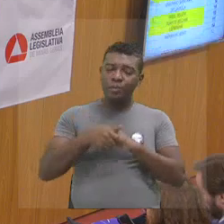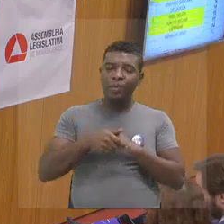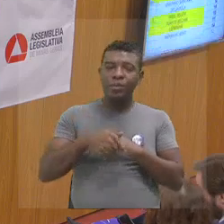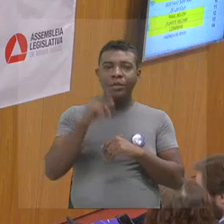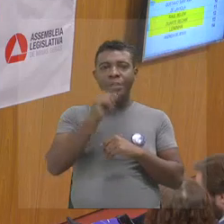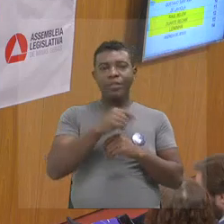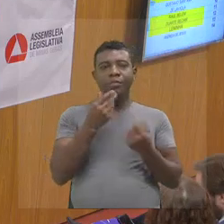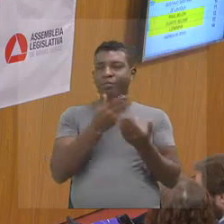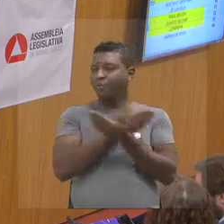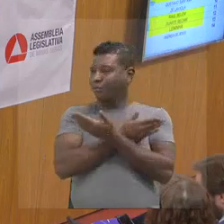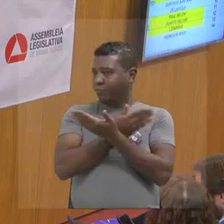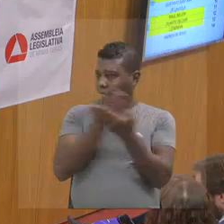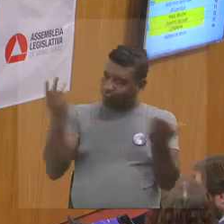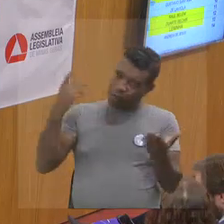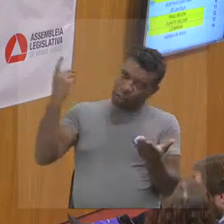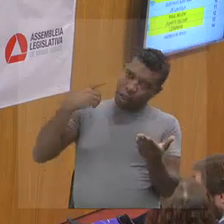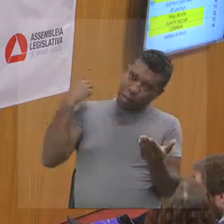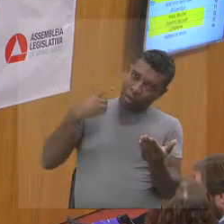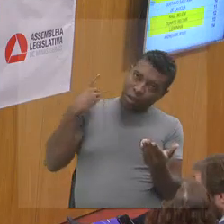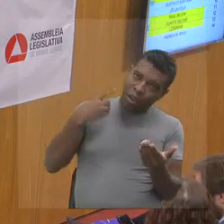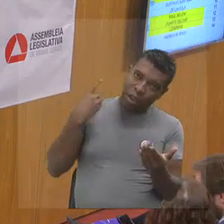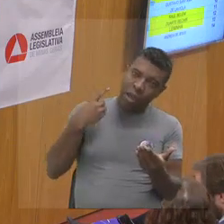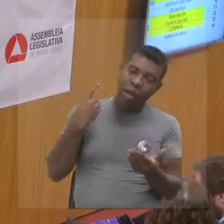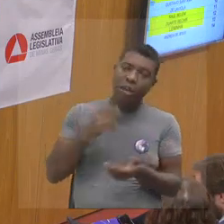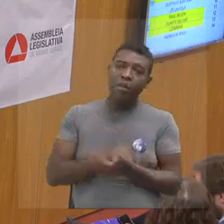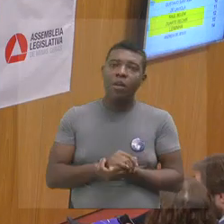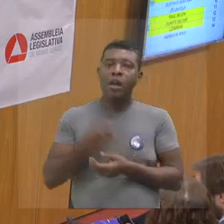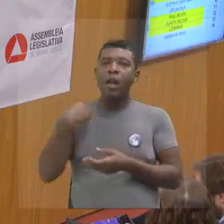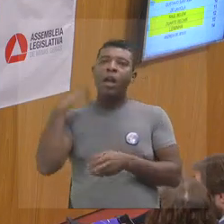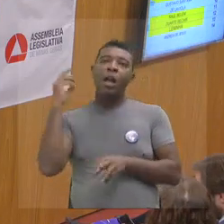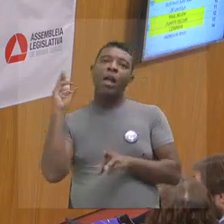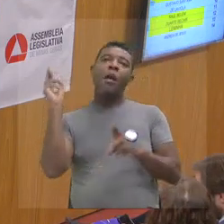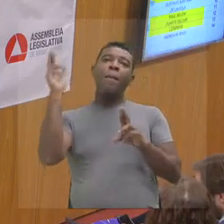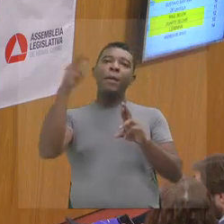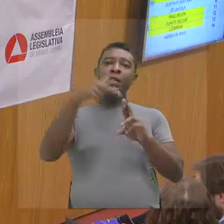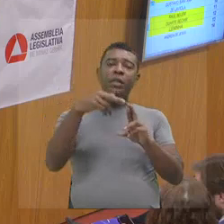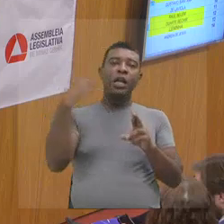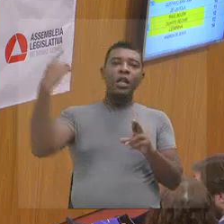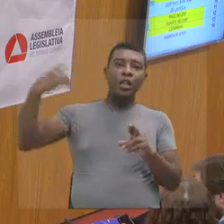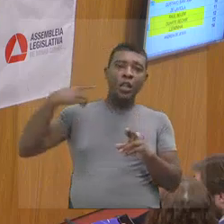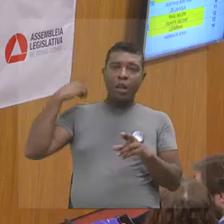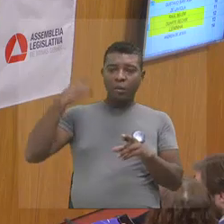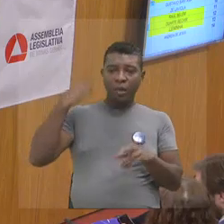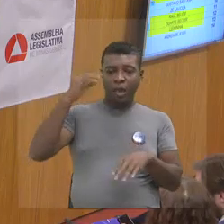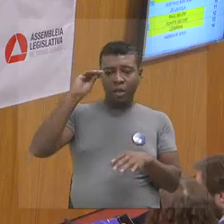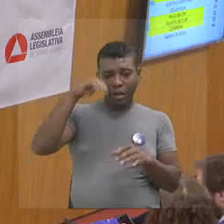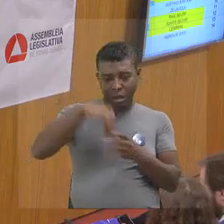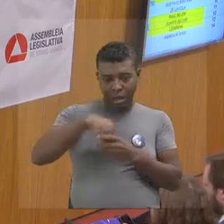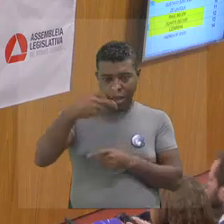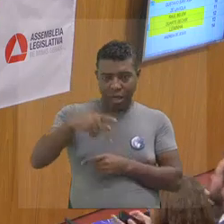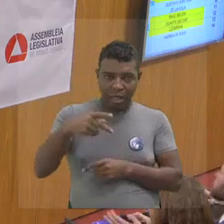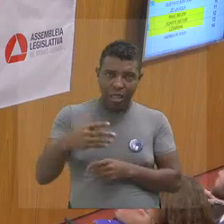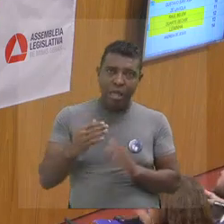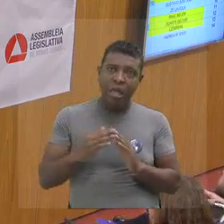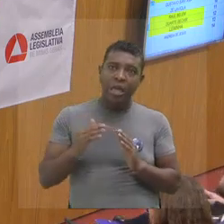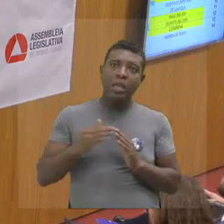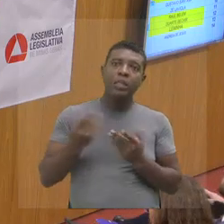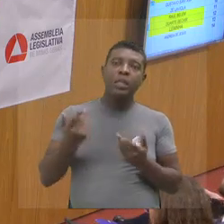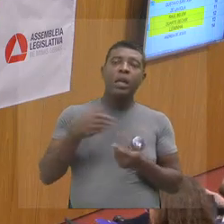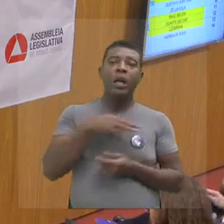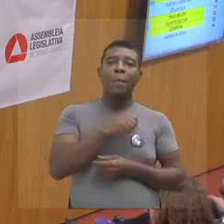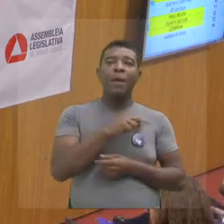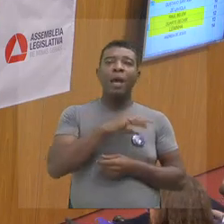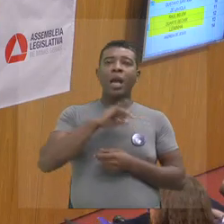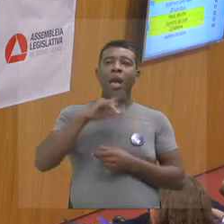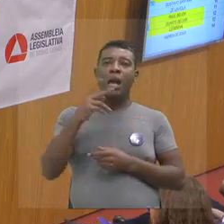deputada André de Jesus representando dessa casa quero saudar a secretária Marília Campos